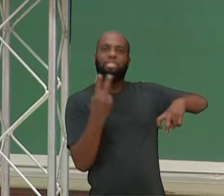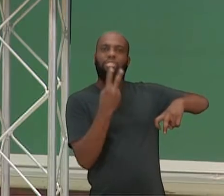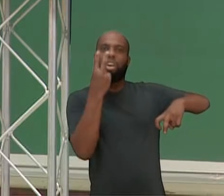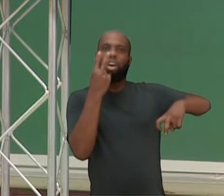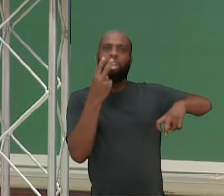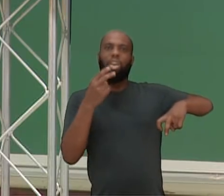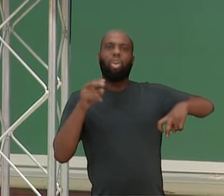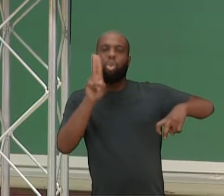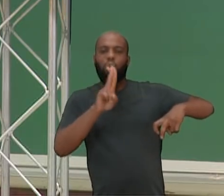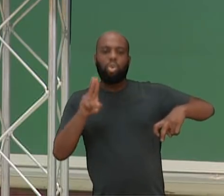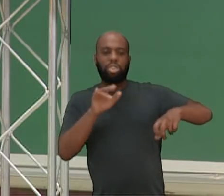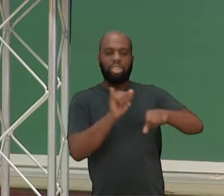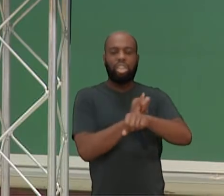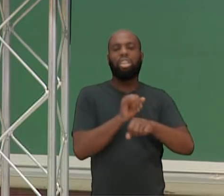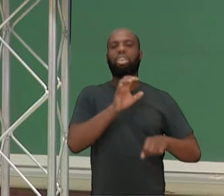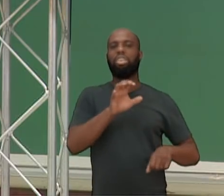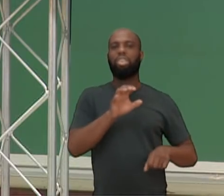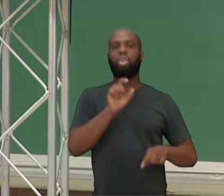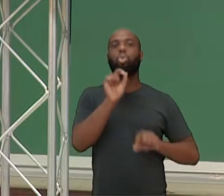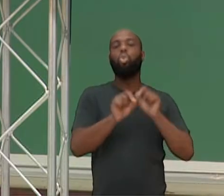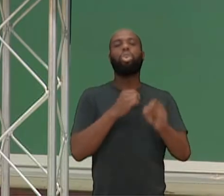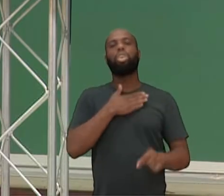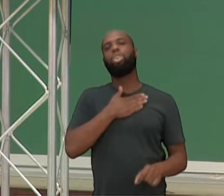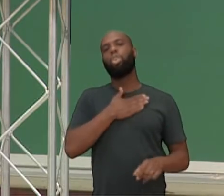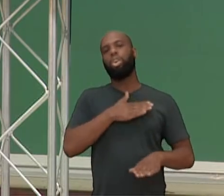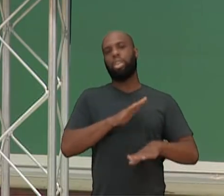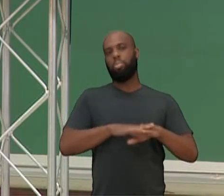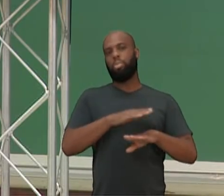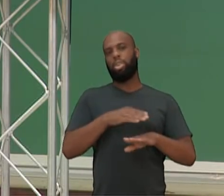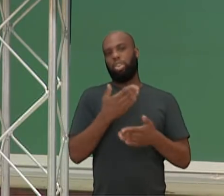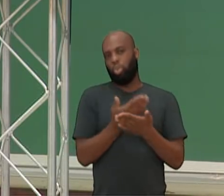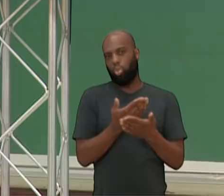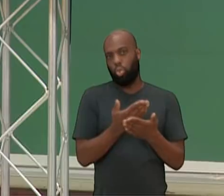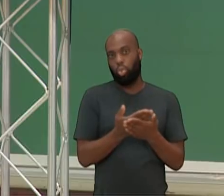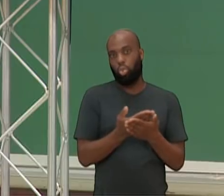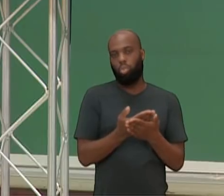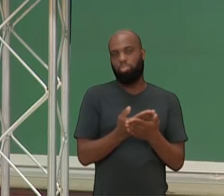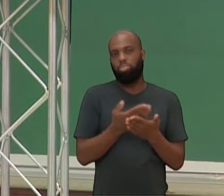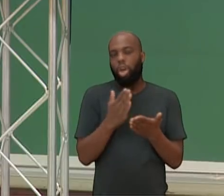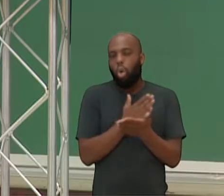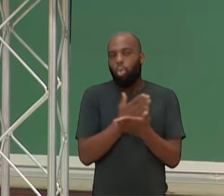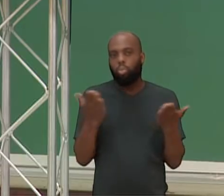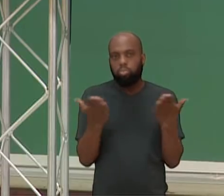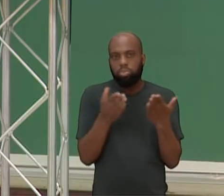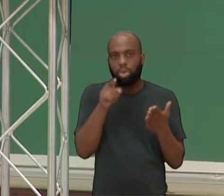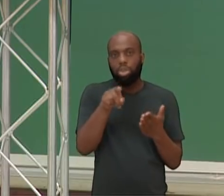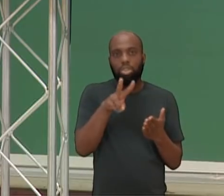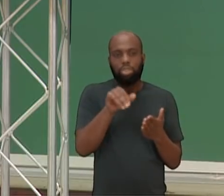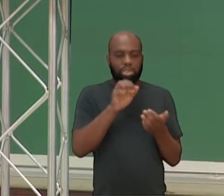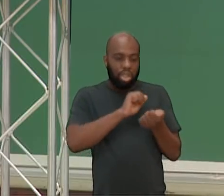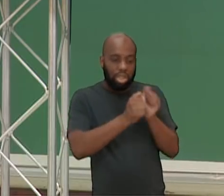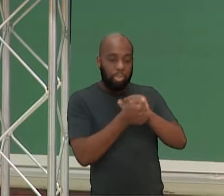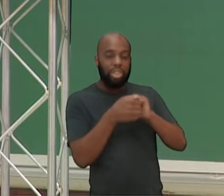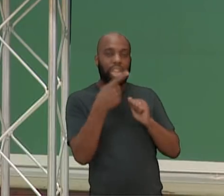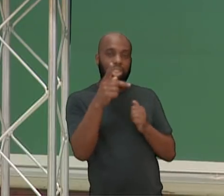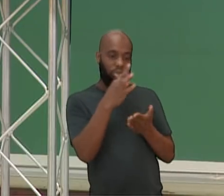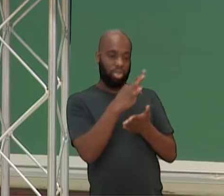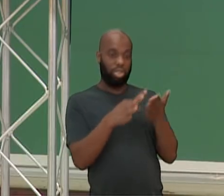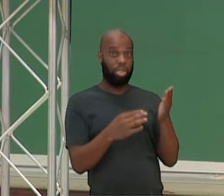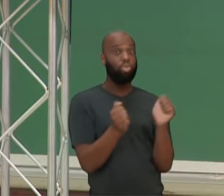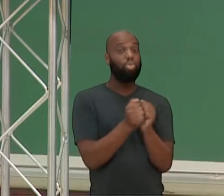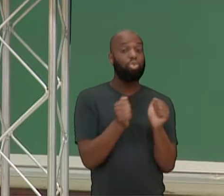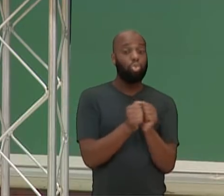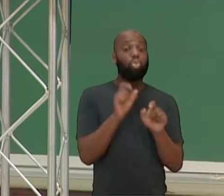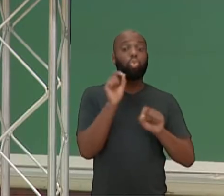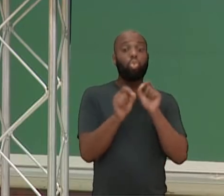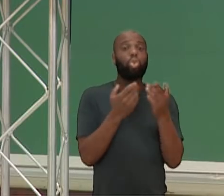vai usar essa técnica, vai usar para isso, né? Ele vai aprender isso. Então, quero que você vá adaptando um texto com uma prática,